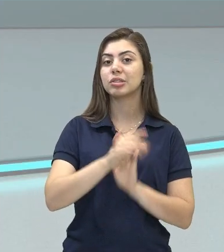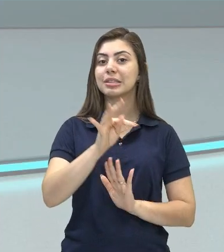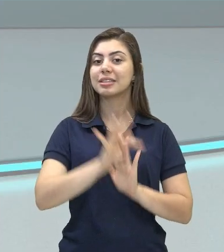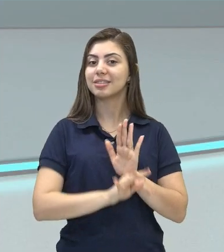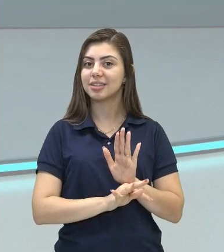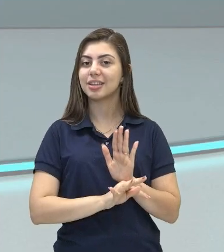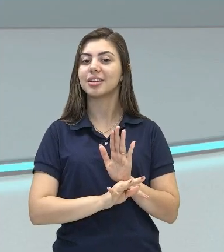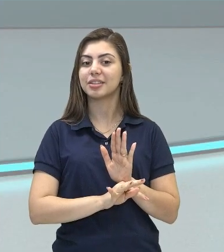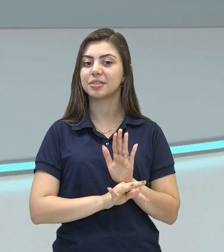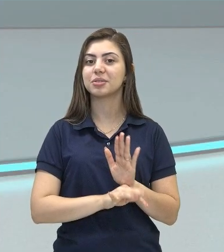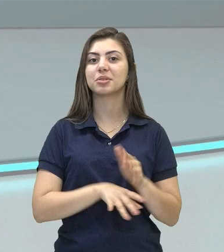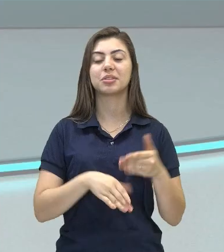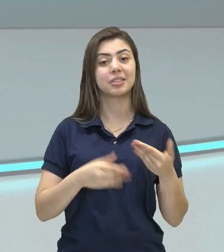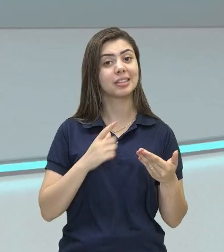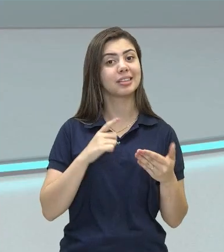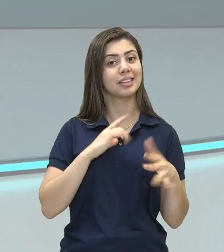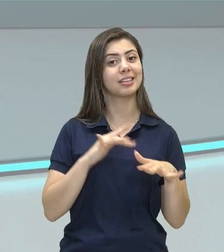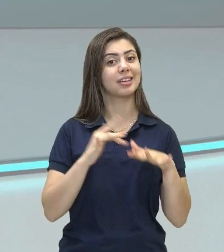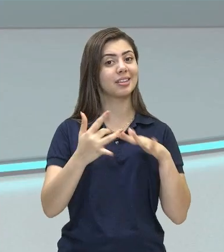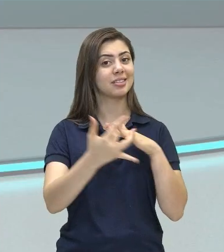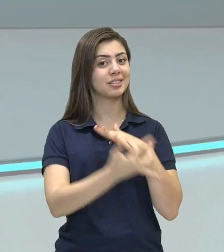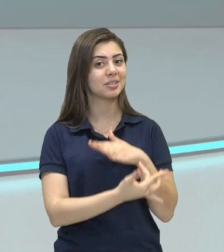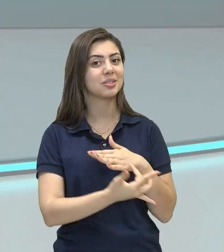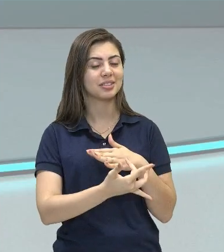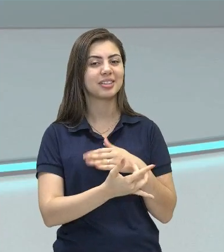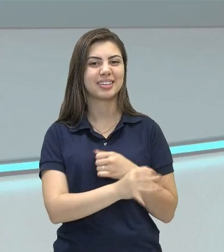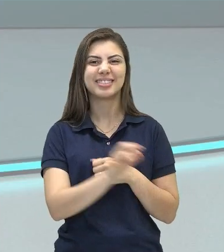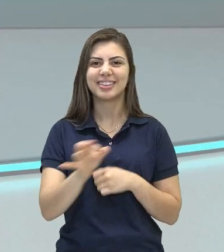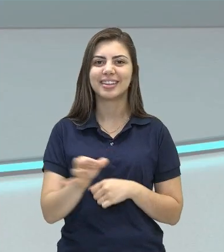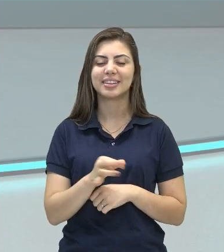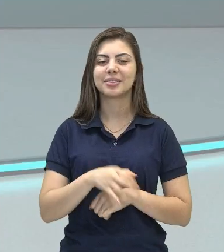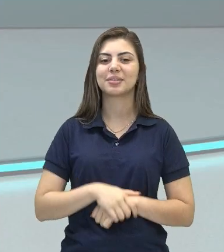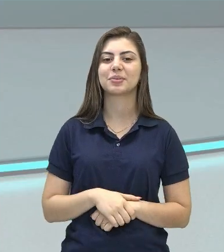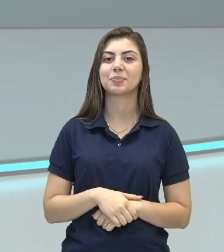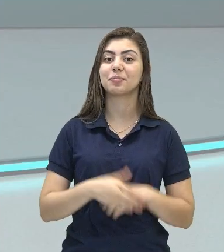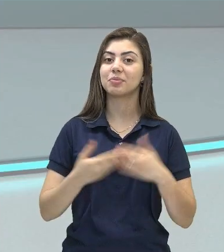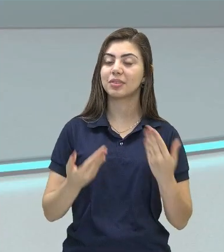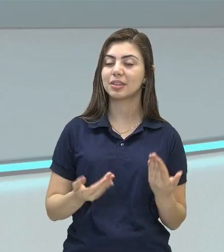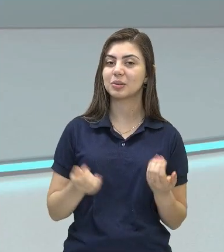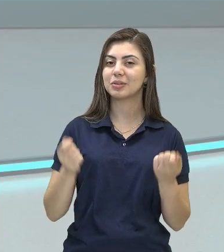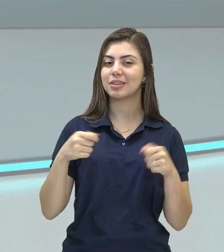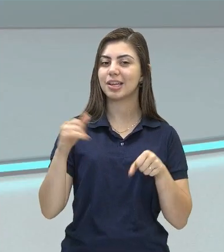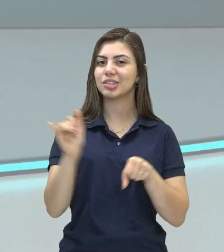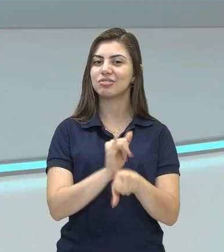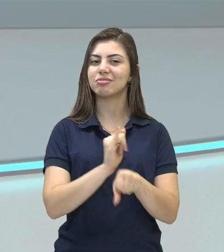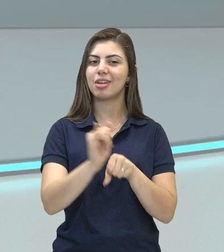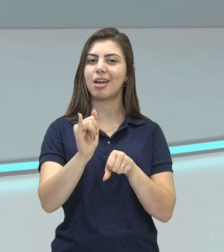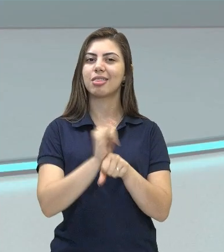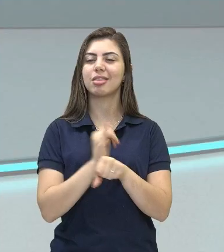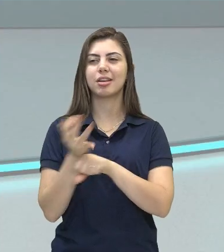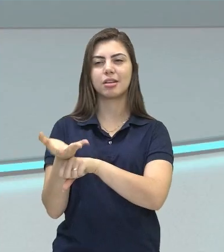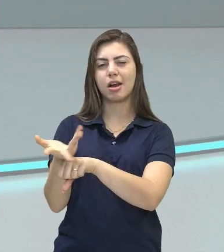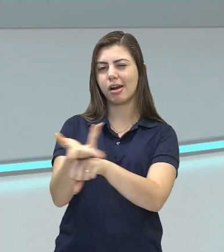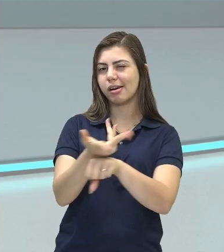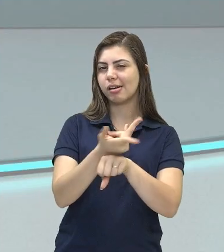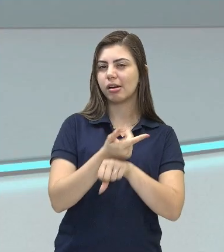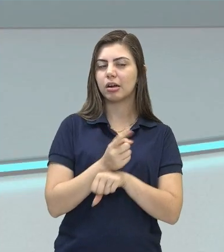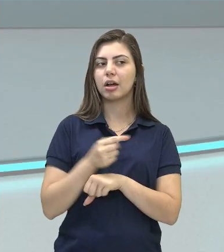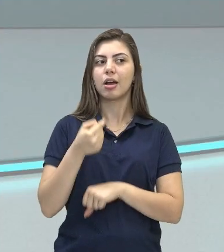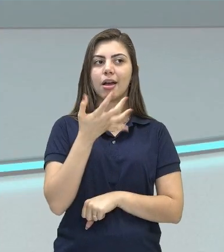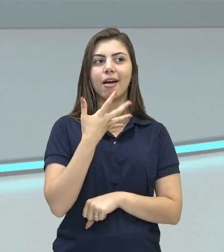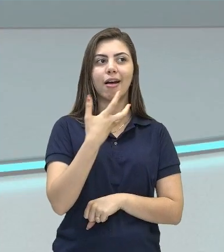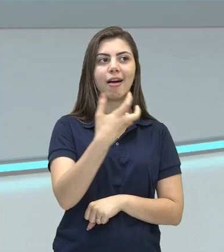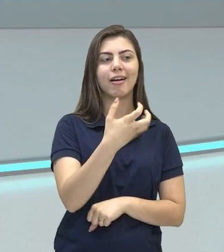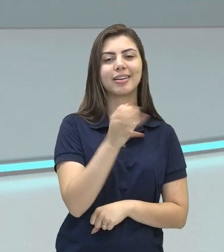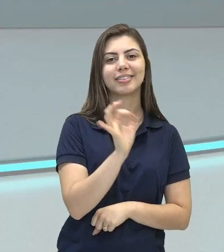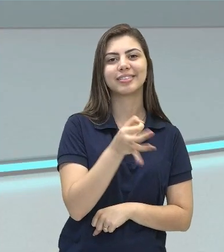nas redes sociais e nas mídias de um modo geral, utiliza estratégias para nos convencer,